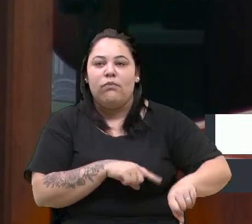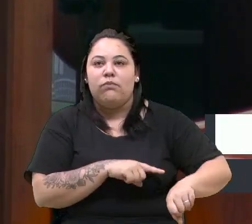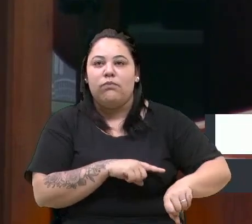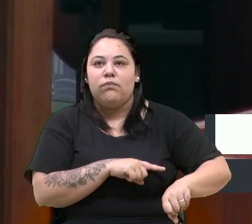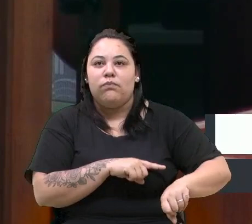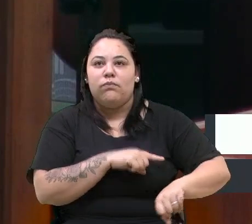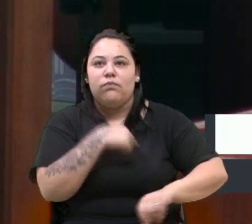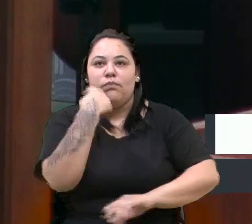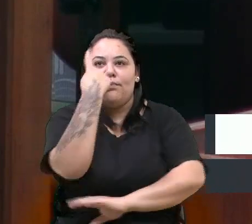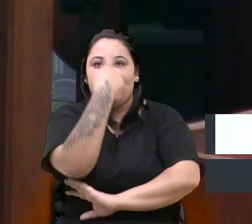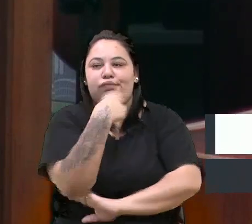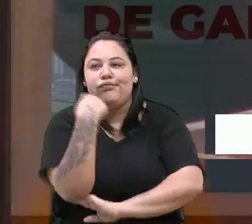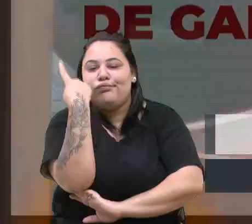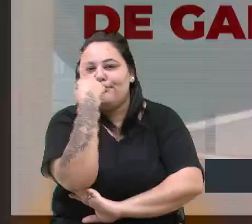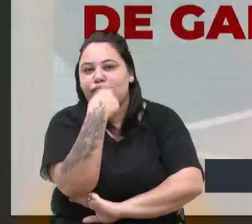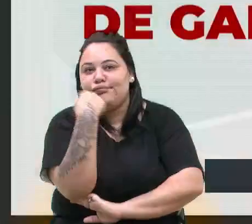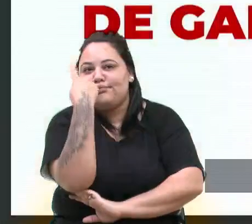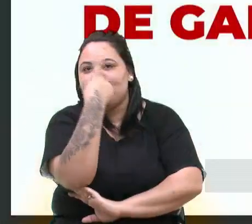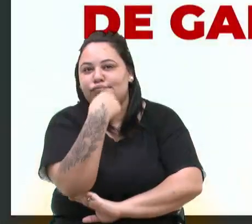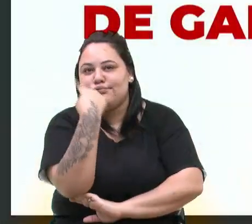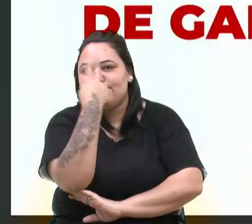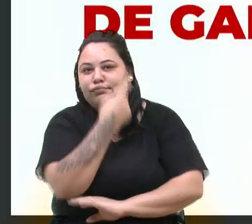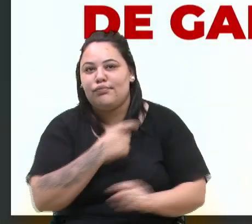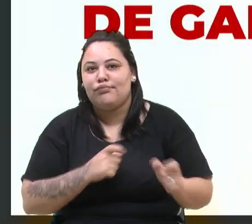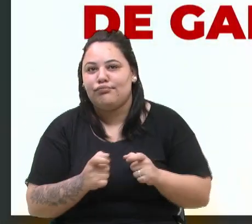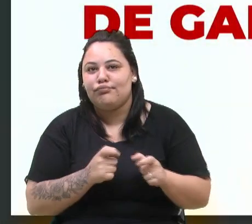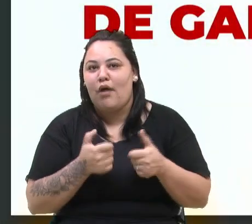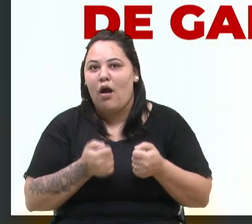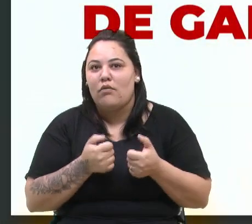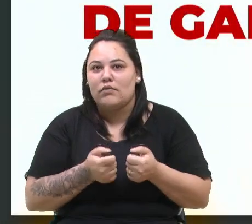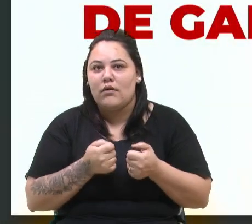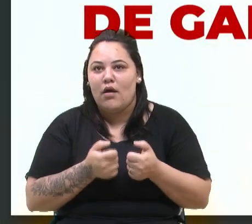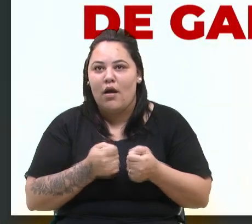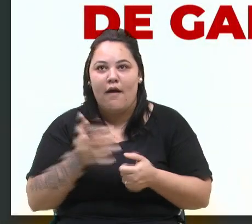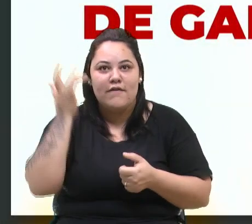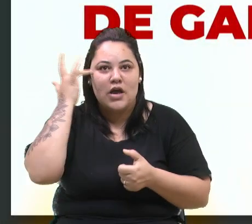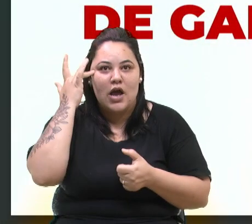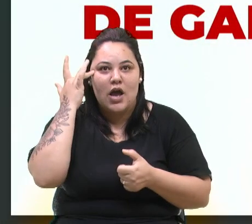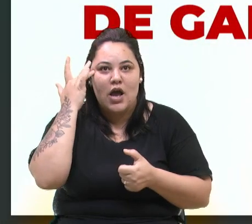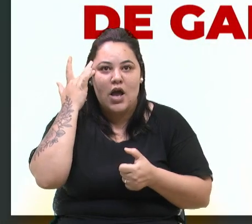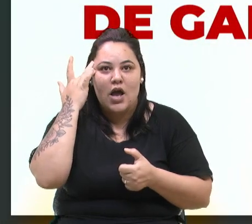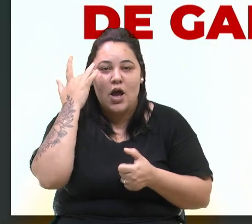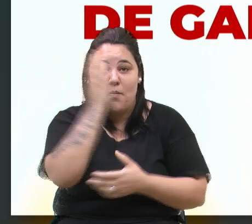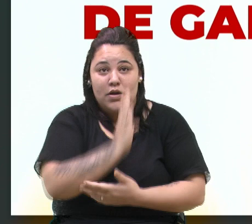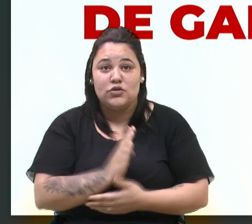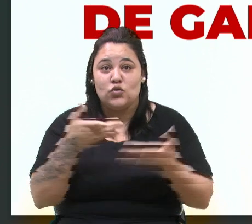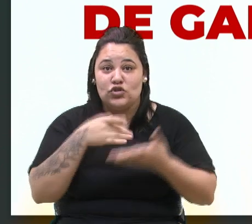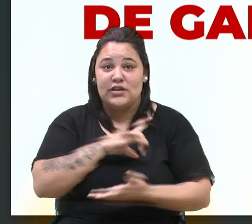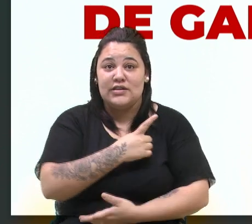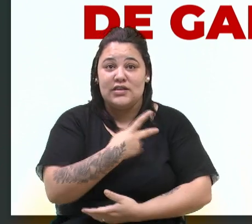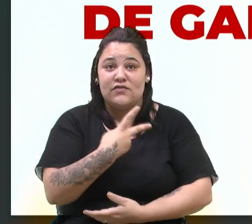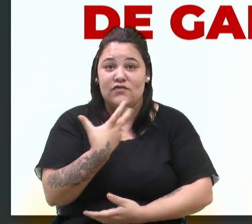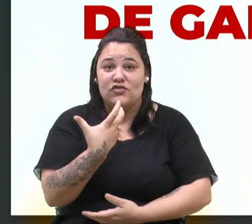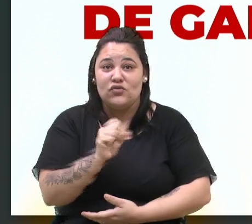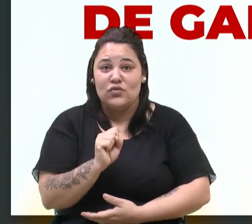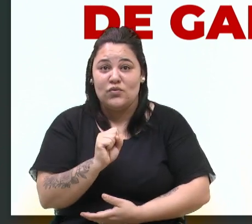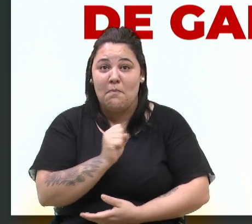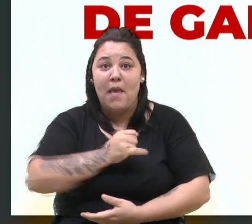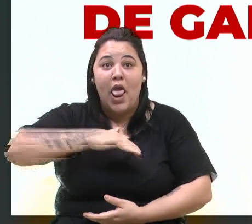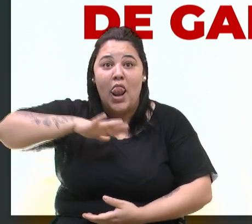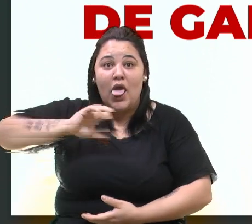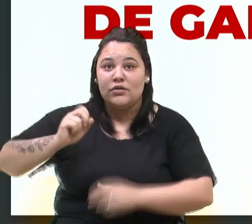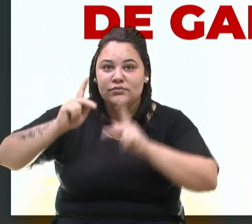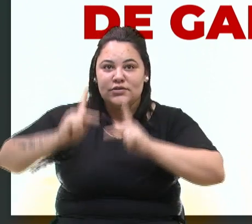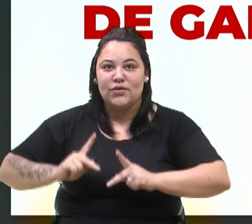no Brasil hoje, nós temos 128 milhões de pessoas que são gamers, ou